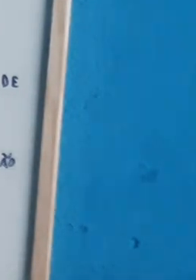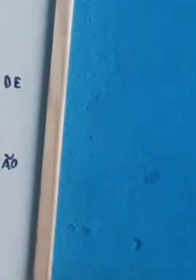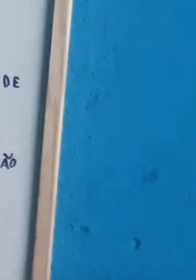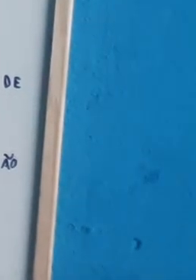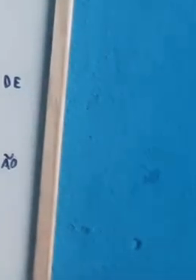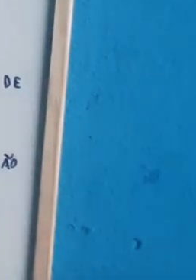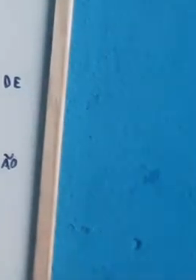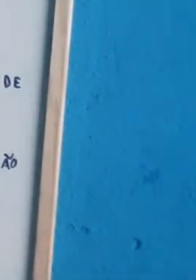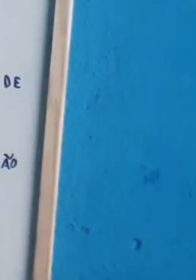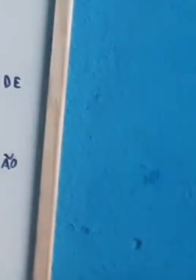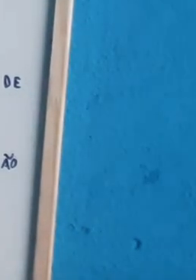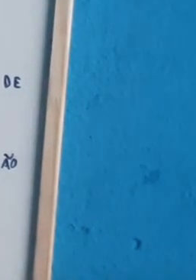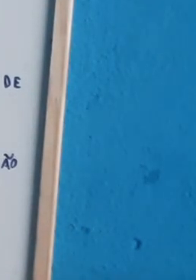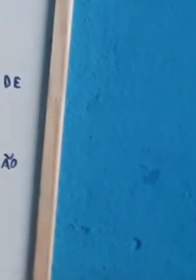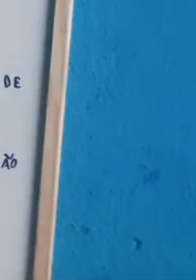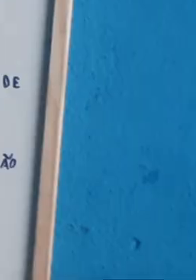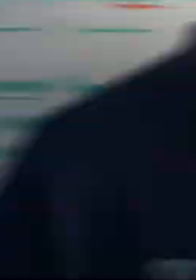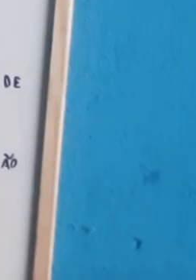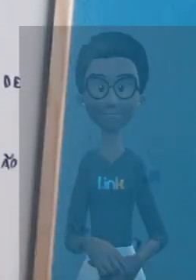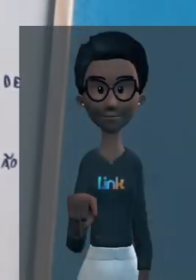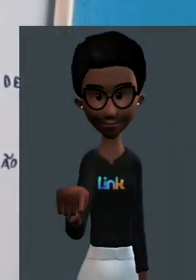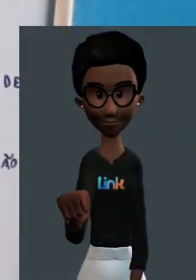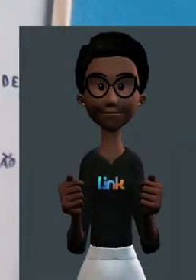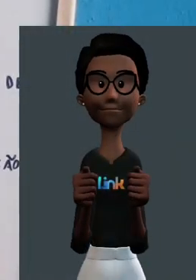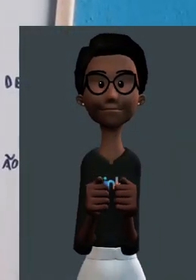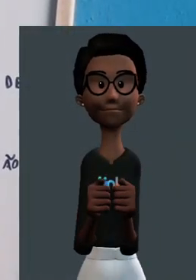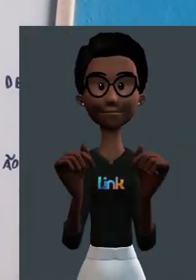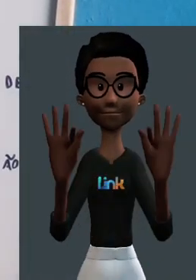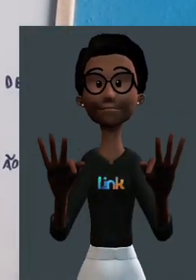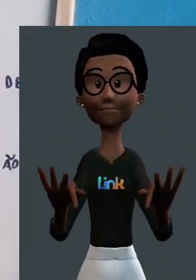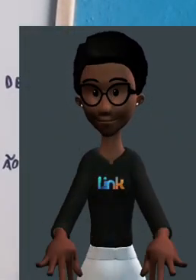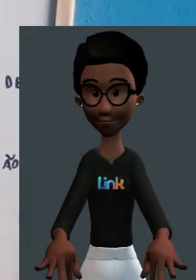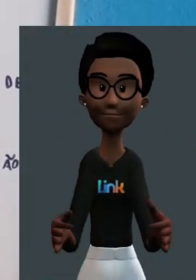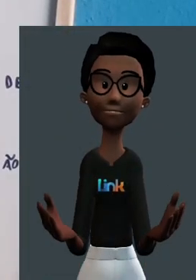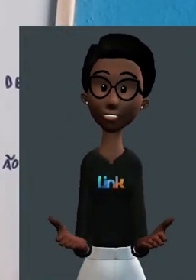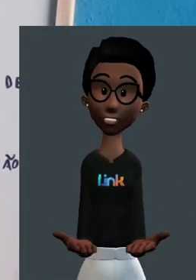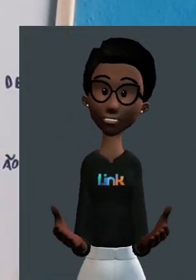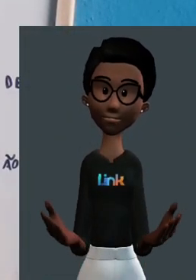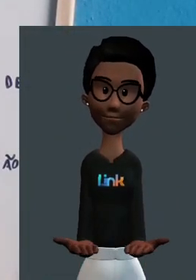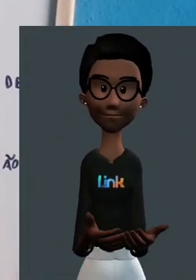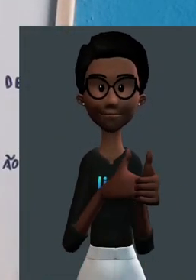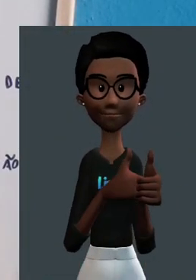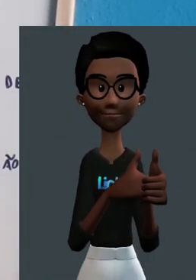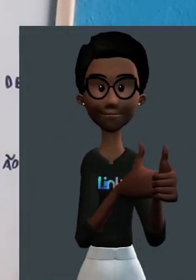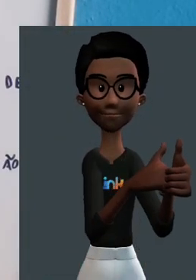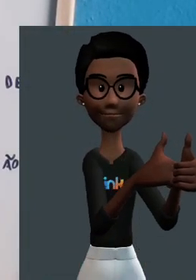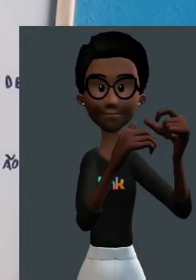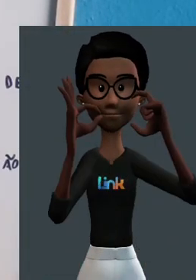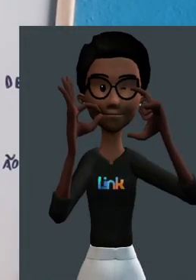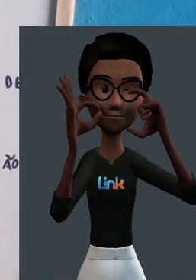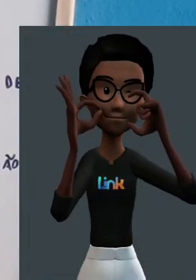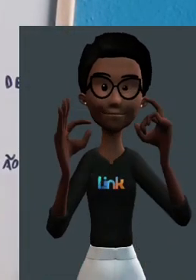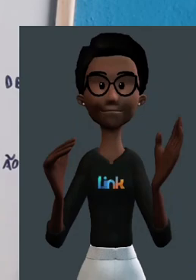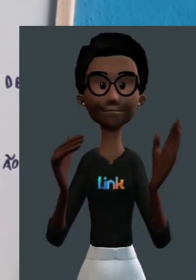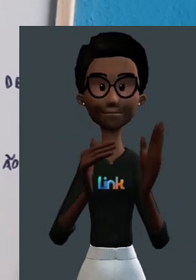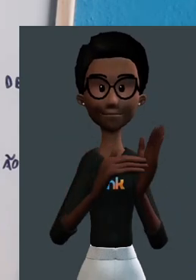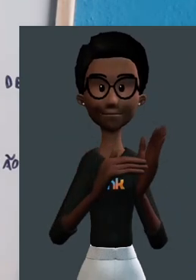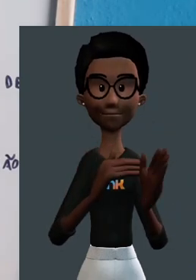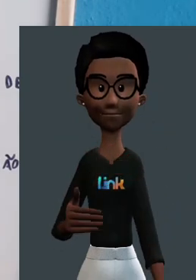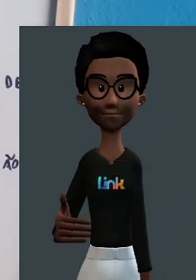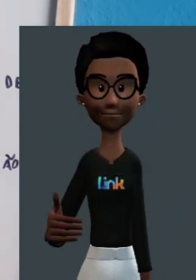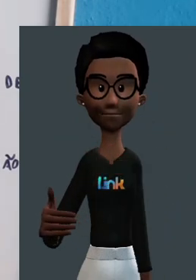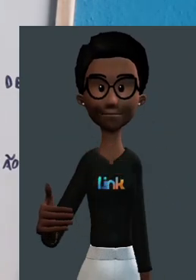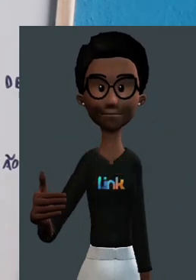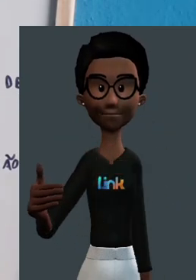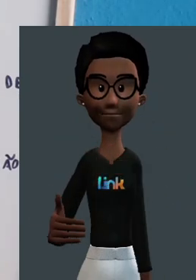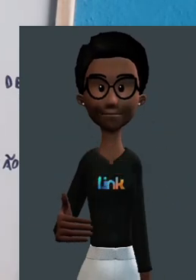som que ela ouviu, uma onomatopeia. Bom pessoal, com isso encerramos por hoje. Não esqueça de visitar a aba Comunidade